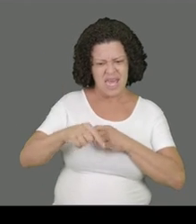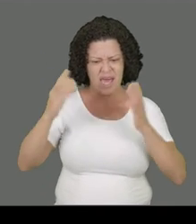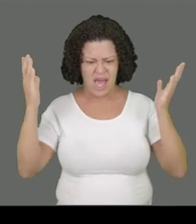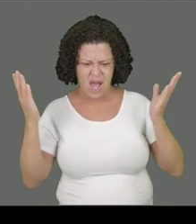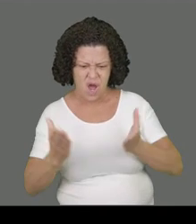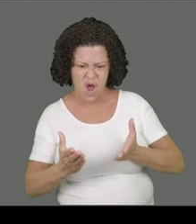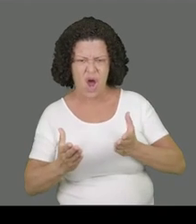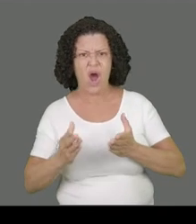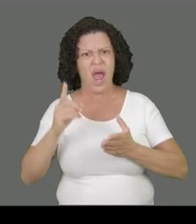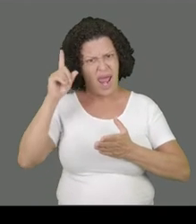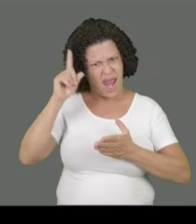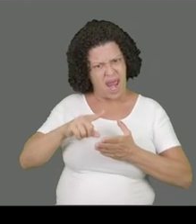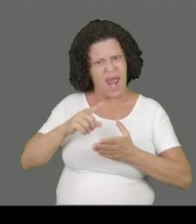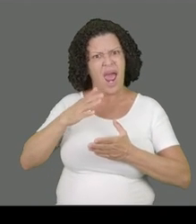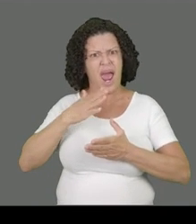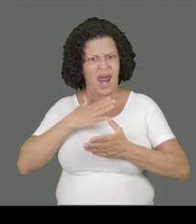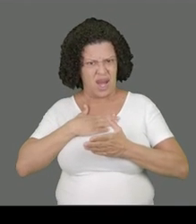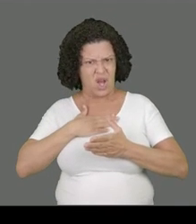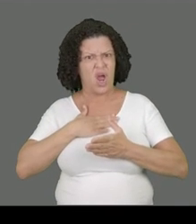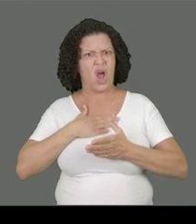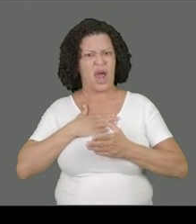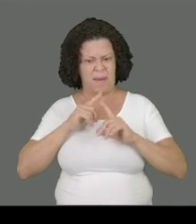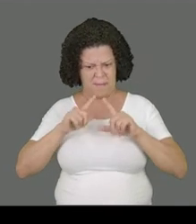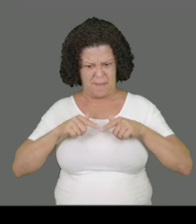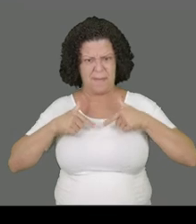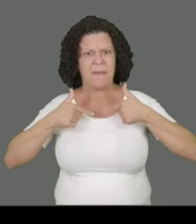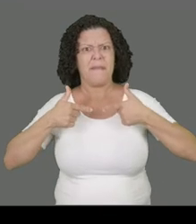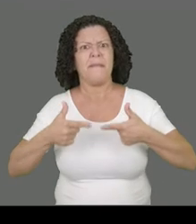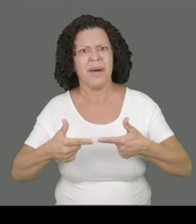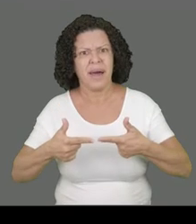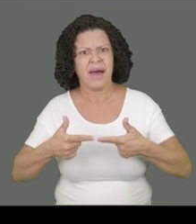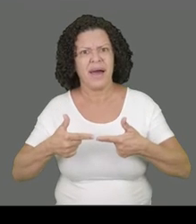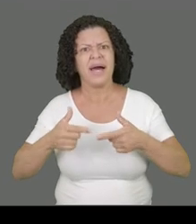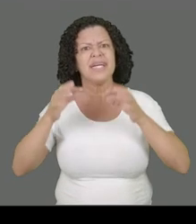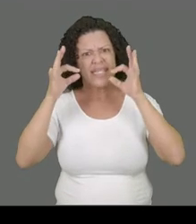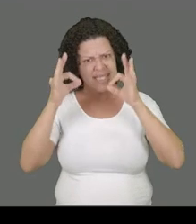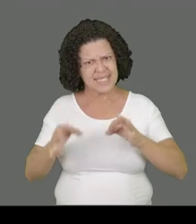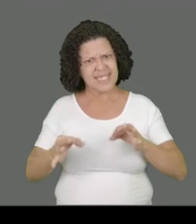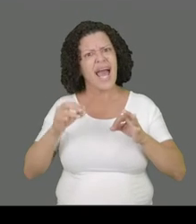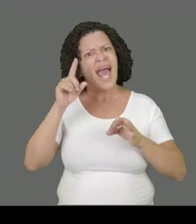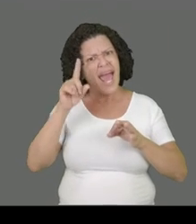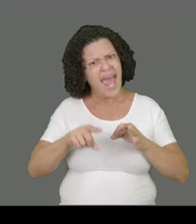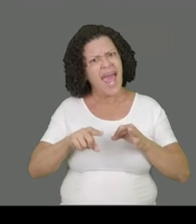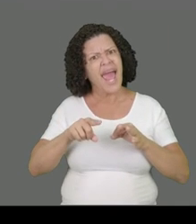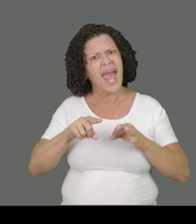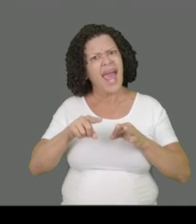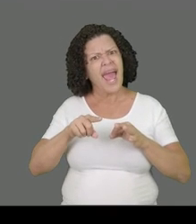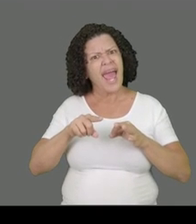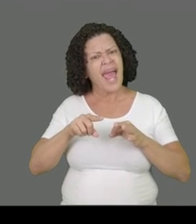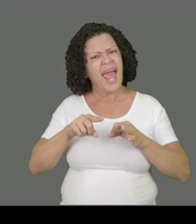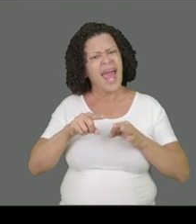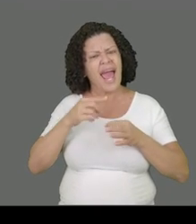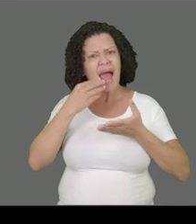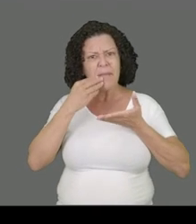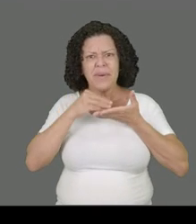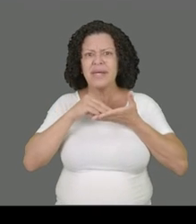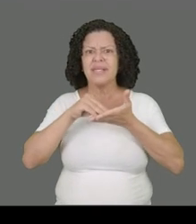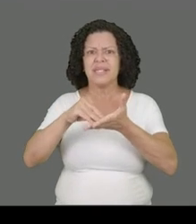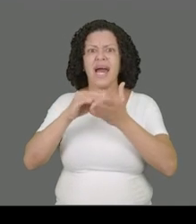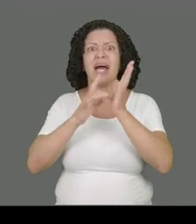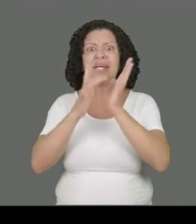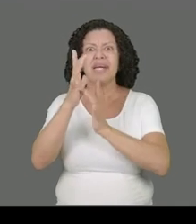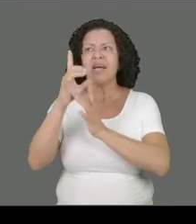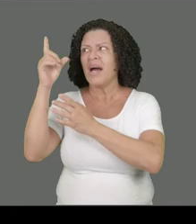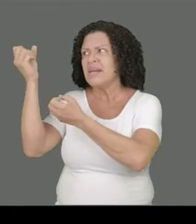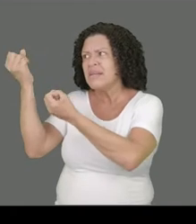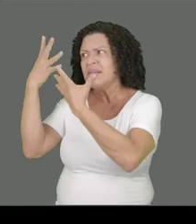o aqui e o agora seja a nossa ferramenta ideal, mas é essa exatamente a